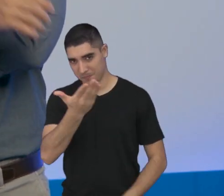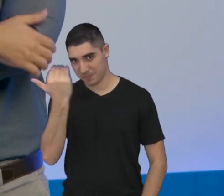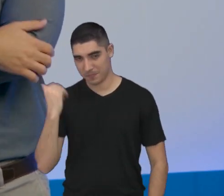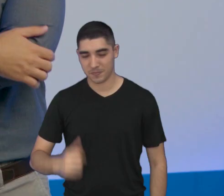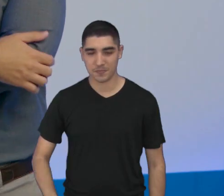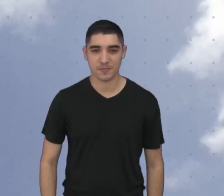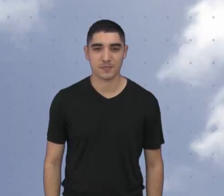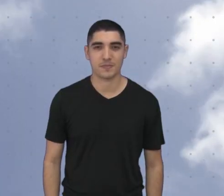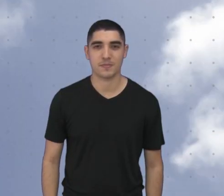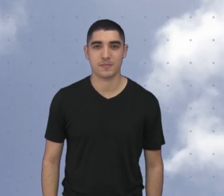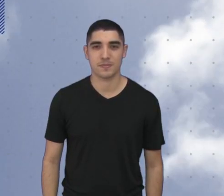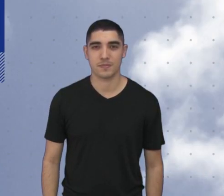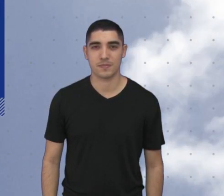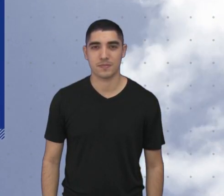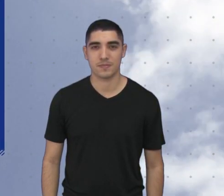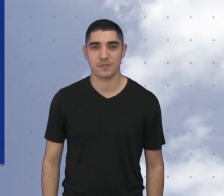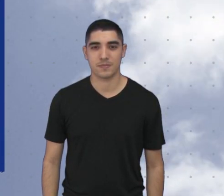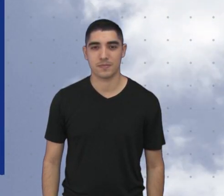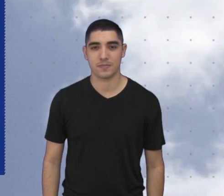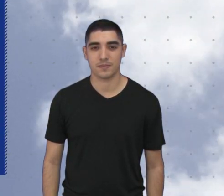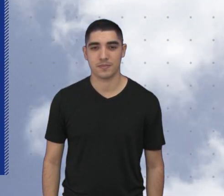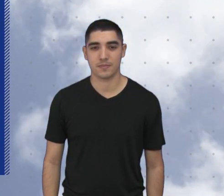Vamos dar uma olhada.